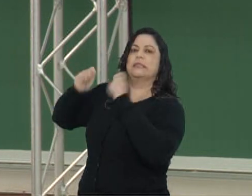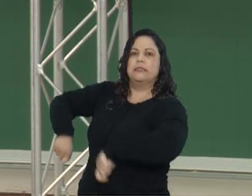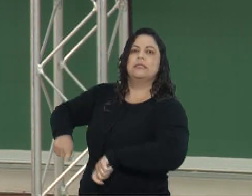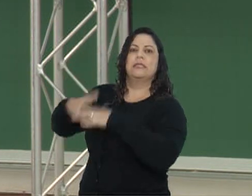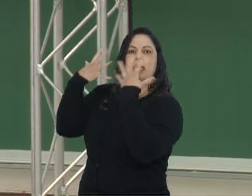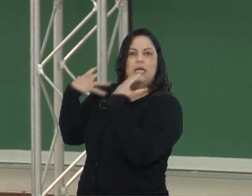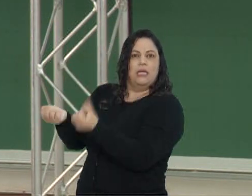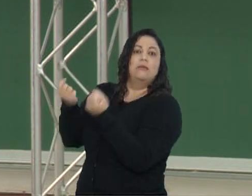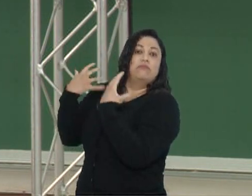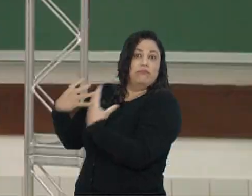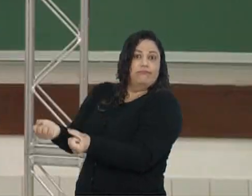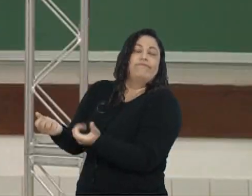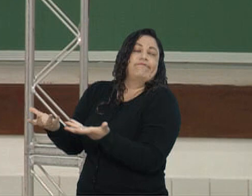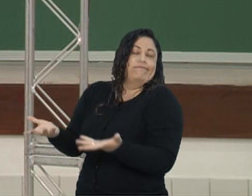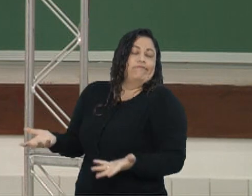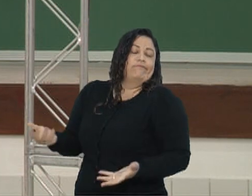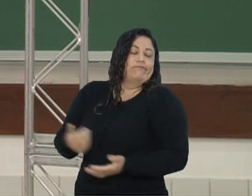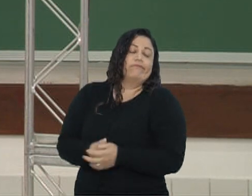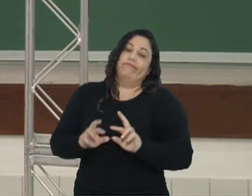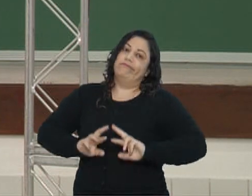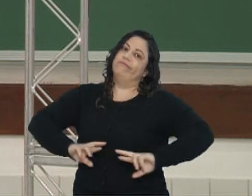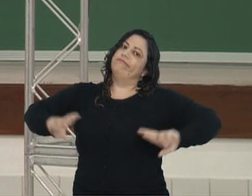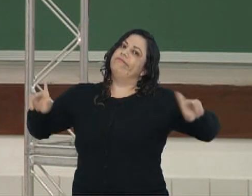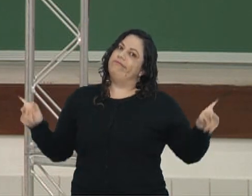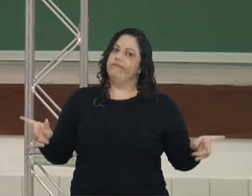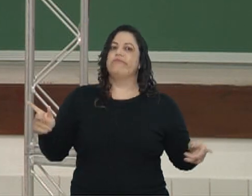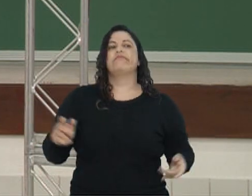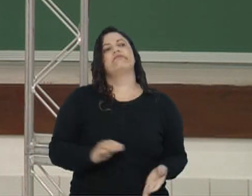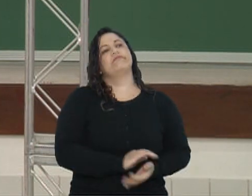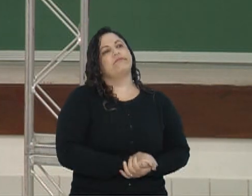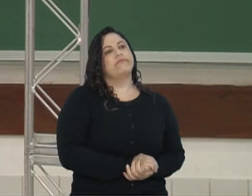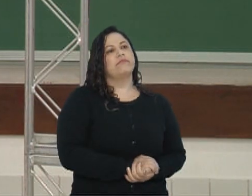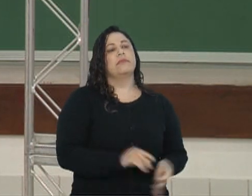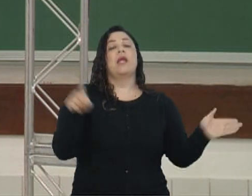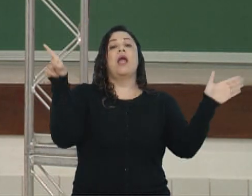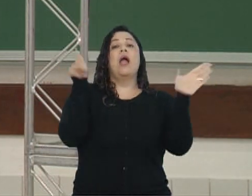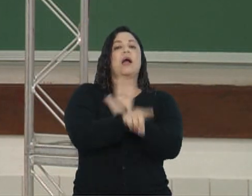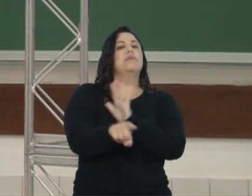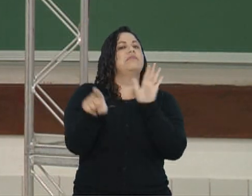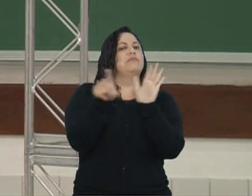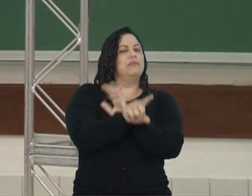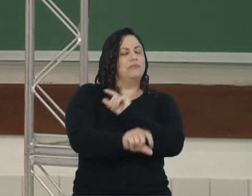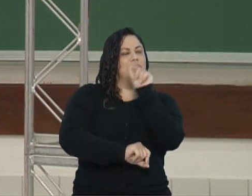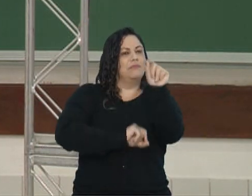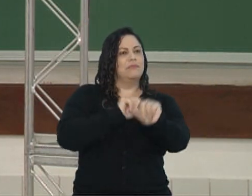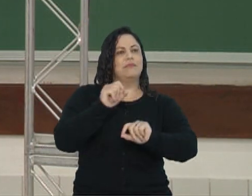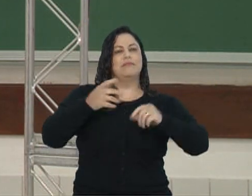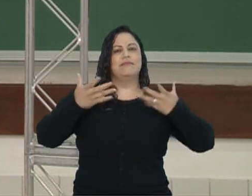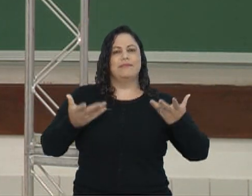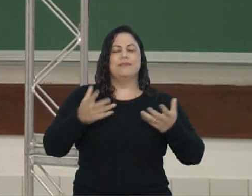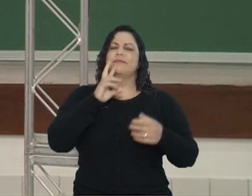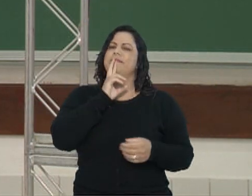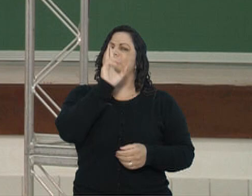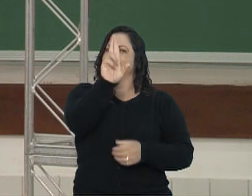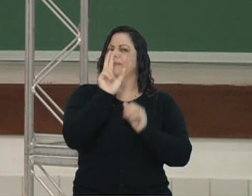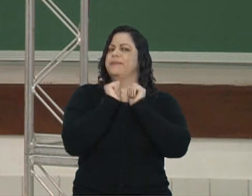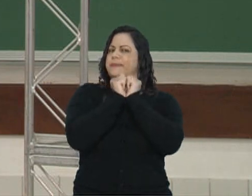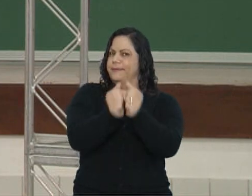ideia. Tá bacana? Vamos lá? Vamos fazer então os quiz? Vamos responder juntos?